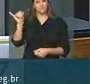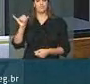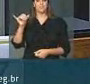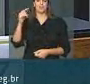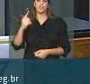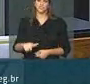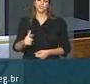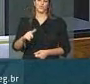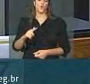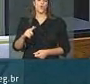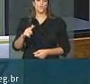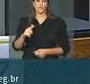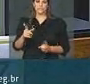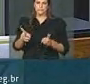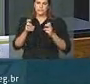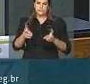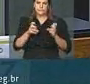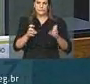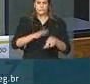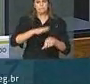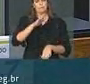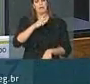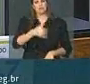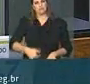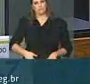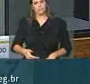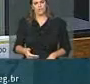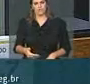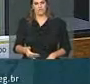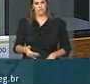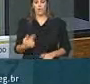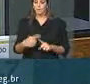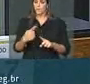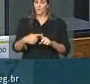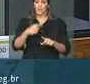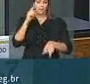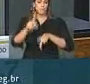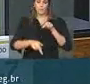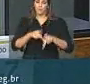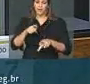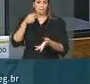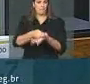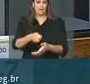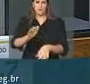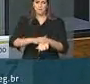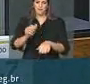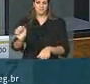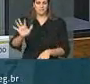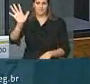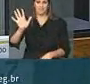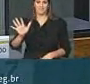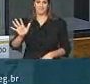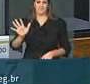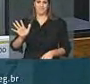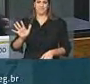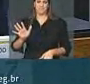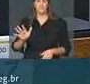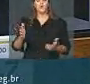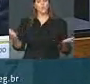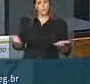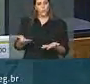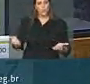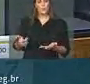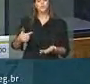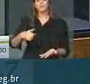aumento e da sobrecarga nas costas da cidadania brasileira. Eu tenho confiança que